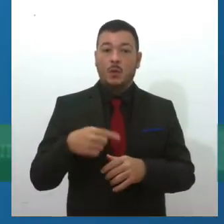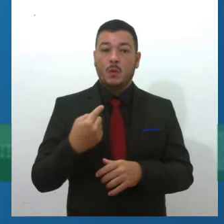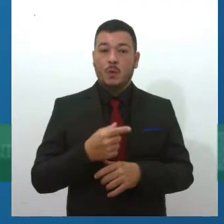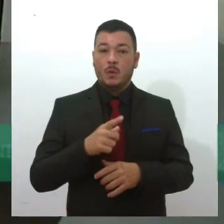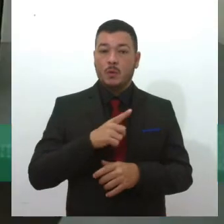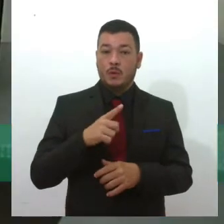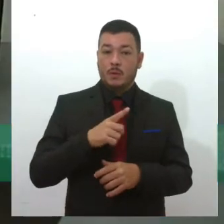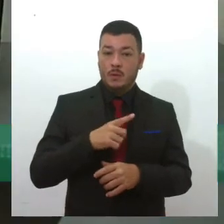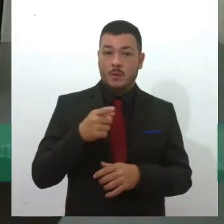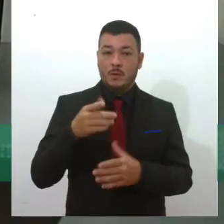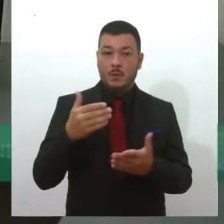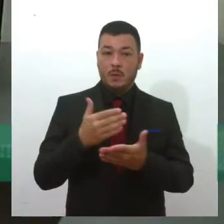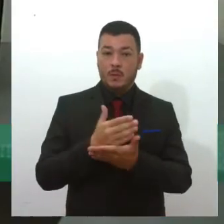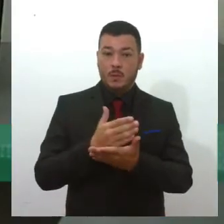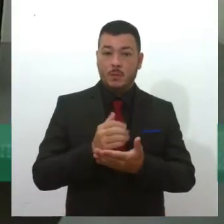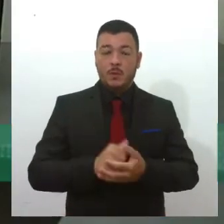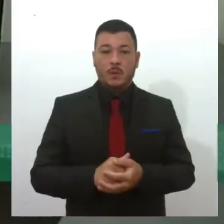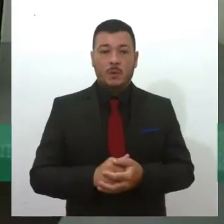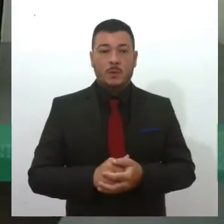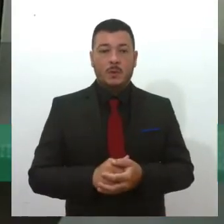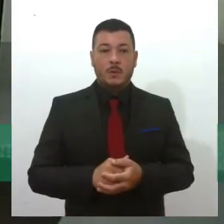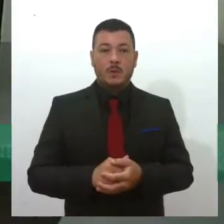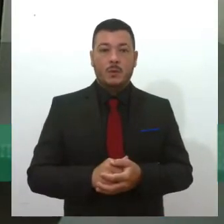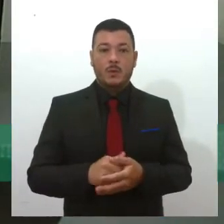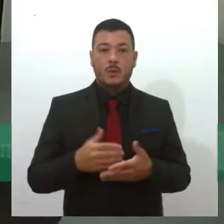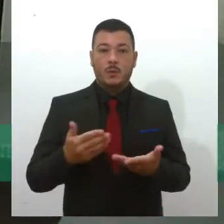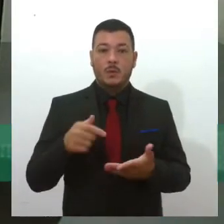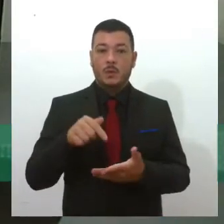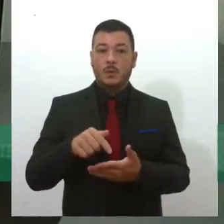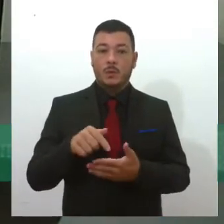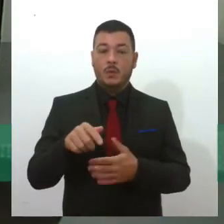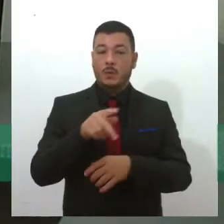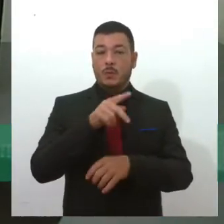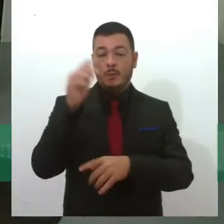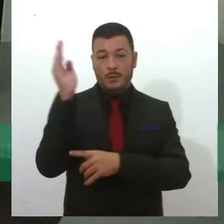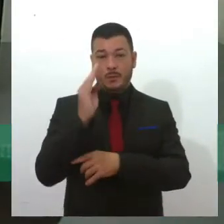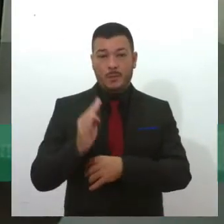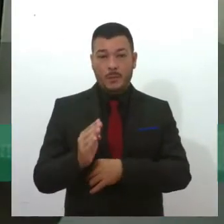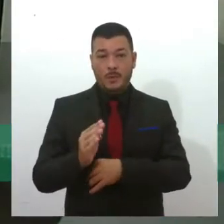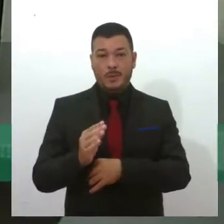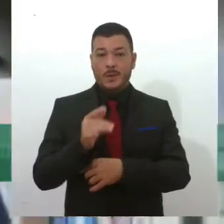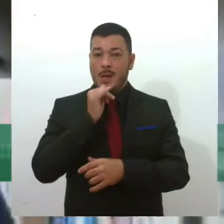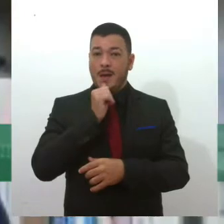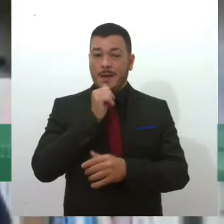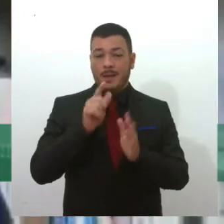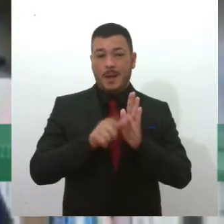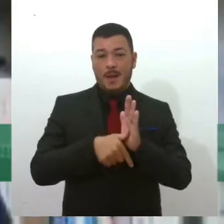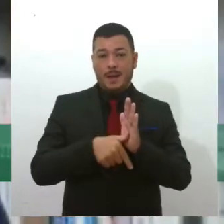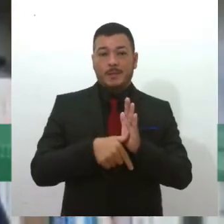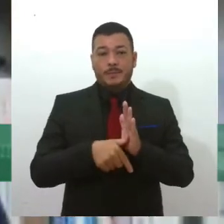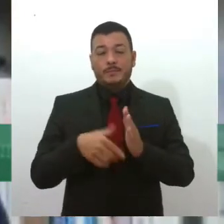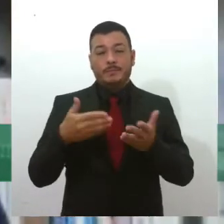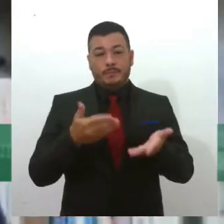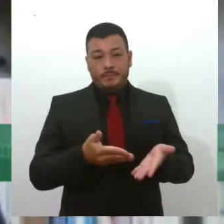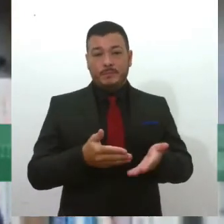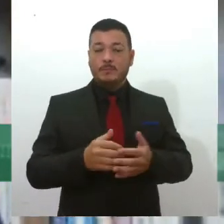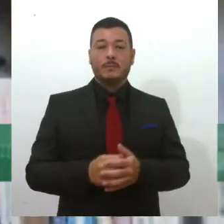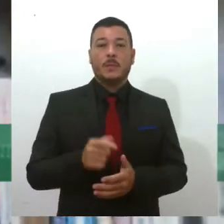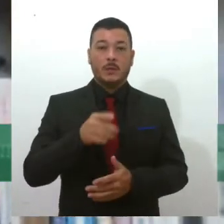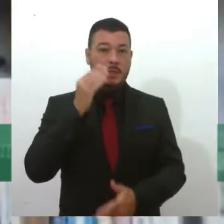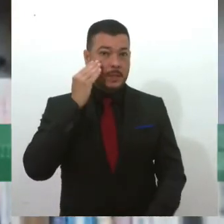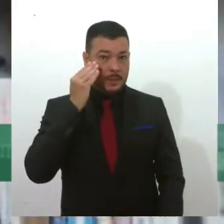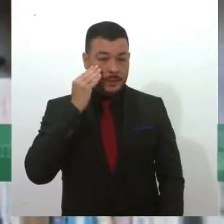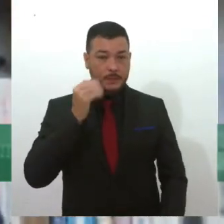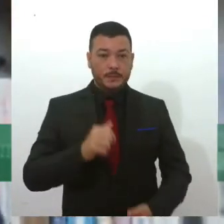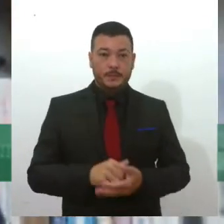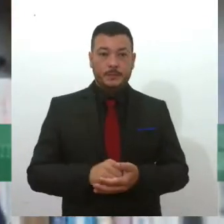sua aprovação, né? E o Brasil está atrasado em relação a isso. Para se ter uma ideia,